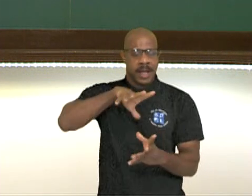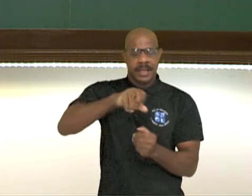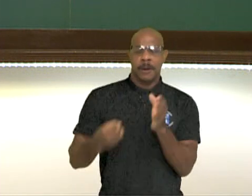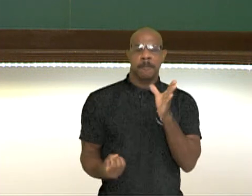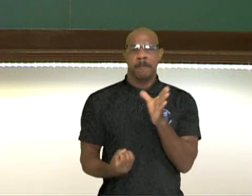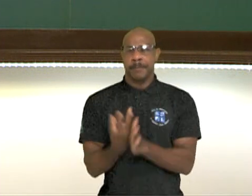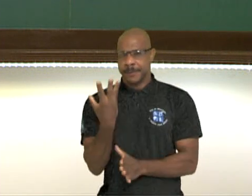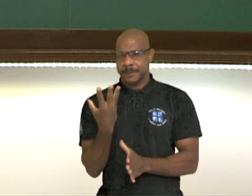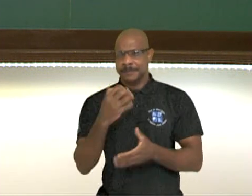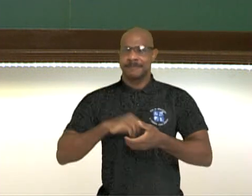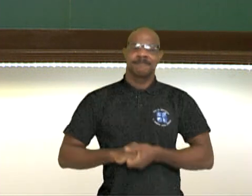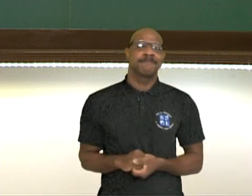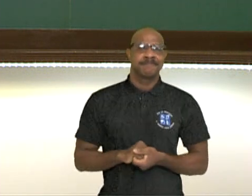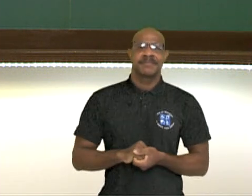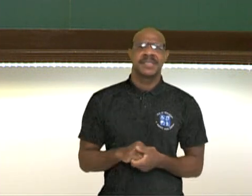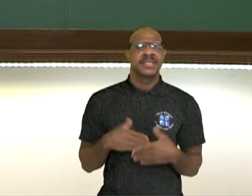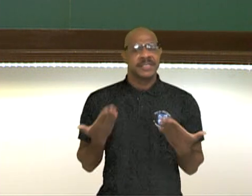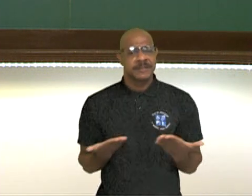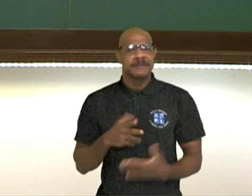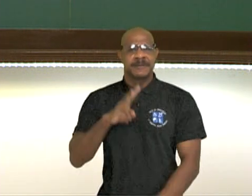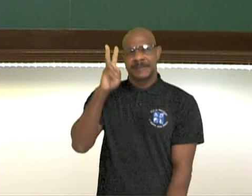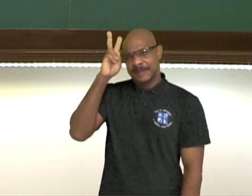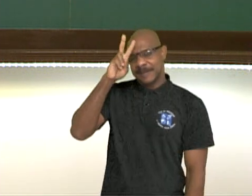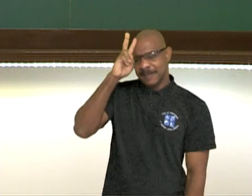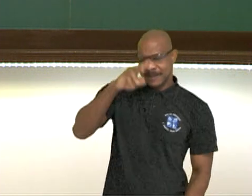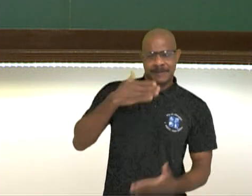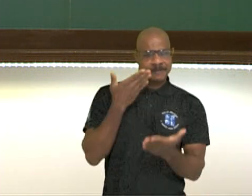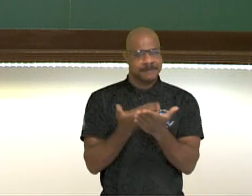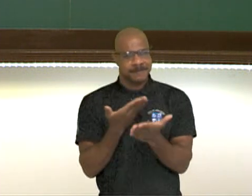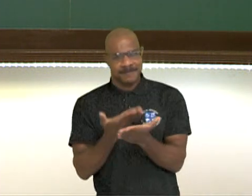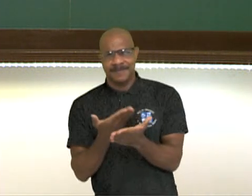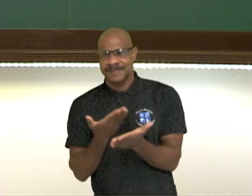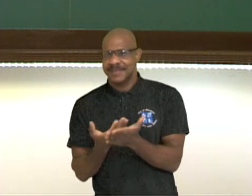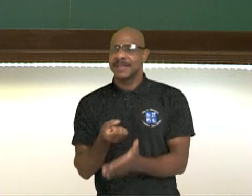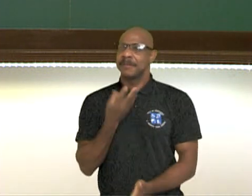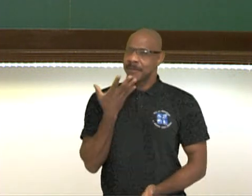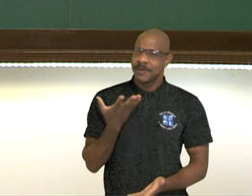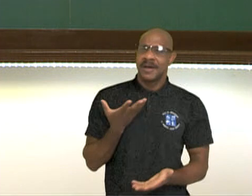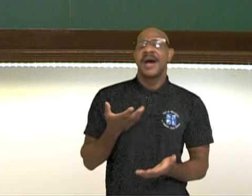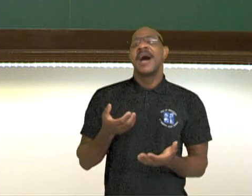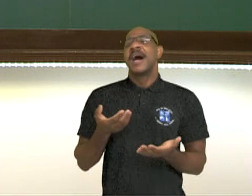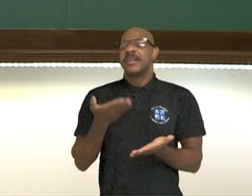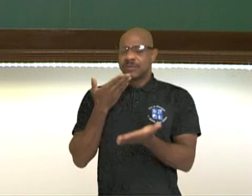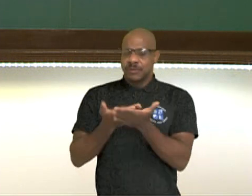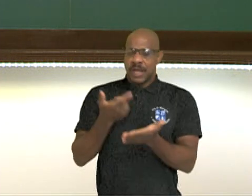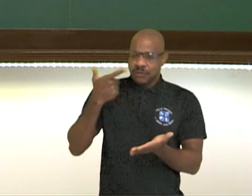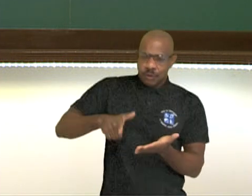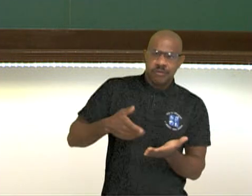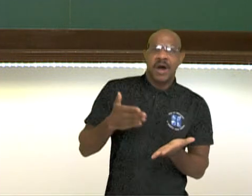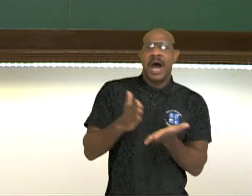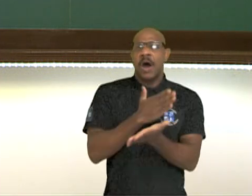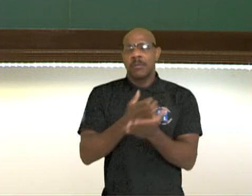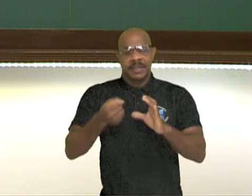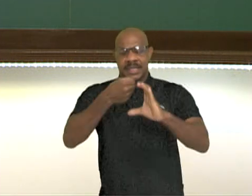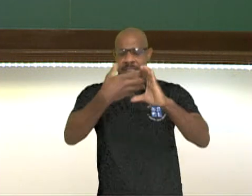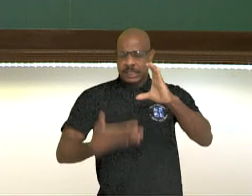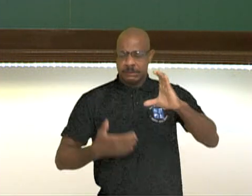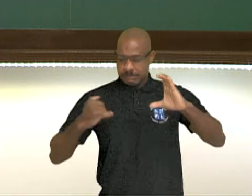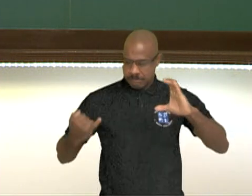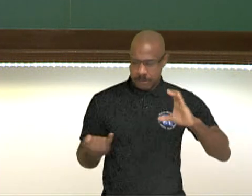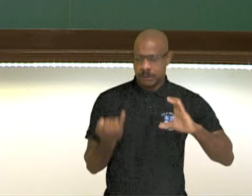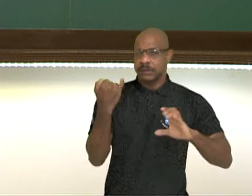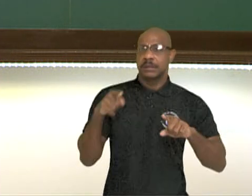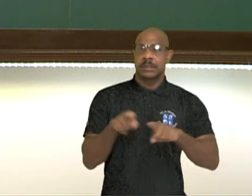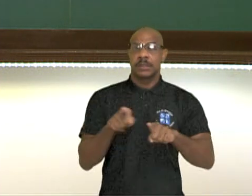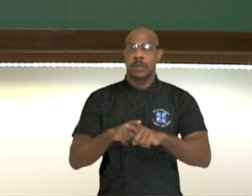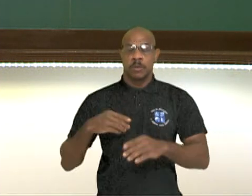Então vamos relembrar, vamos estudar novamente algumas características bem importantes, tanto do processo